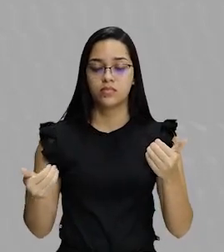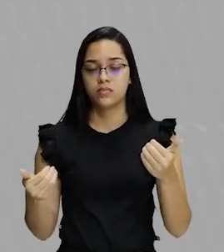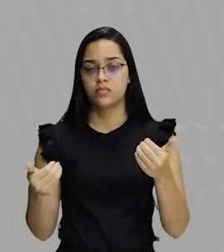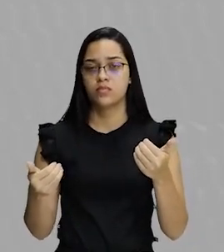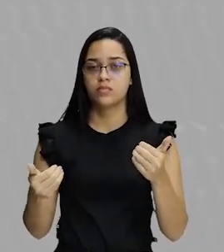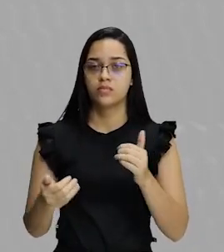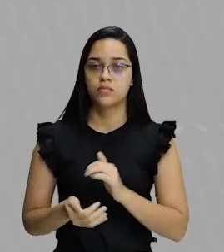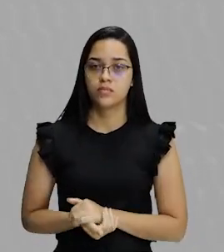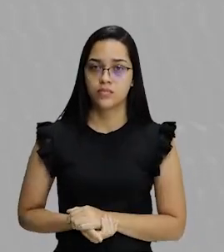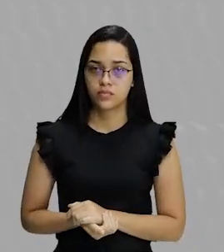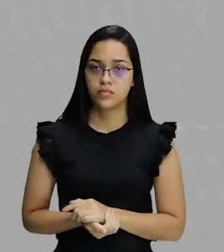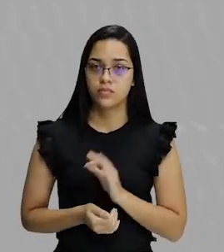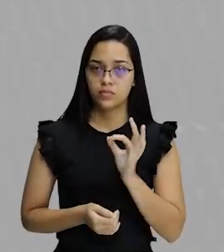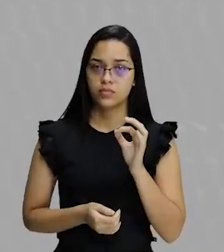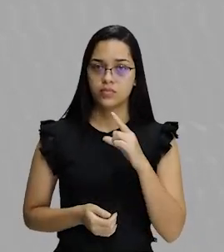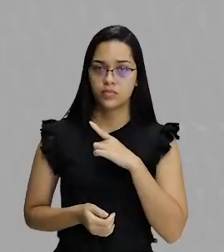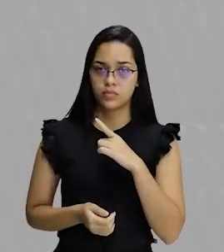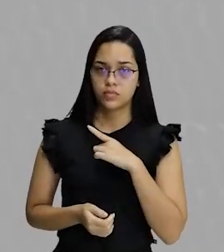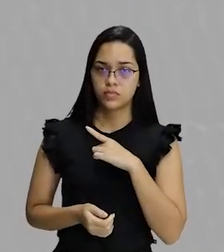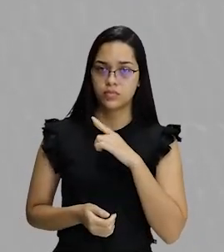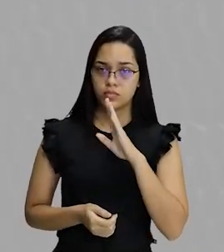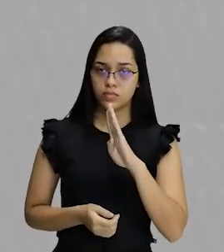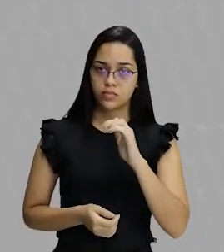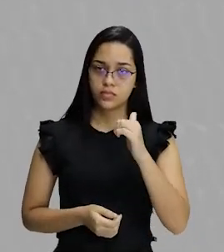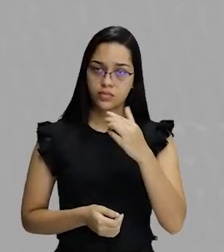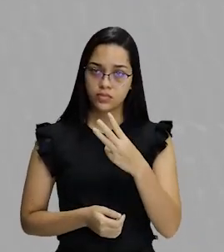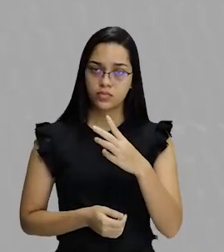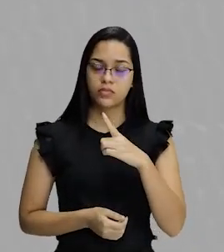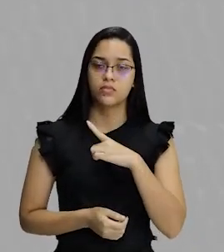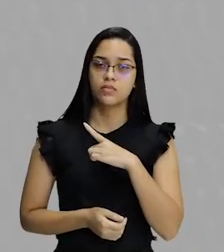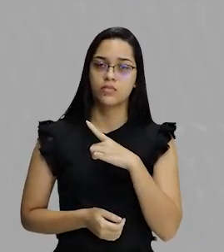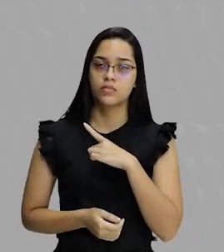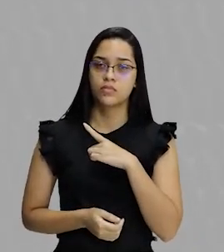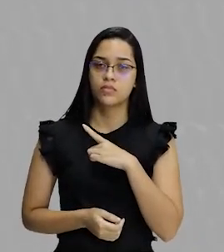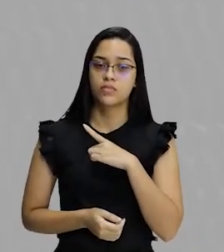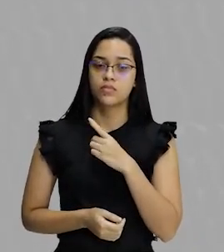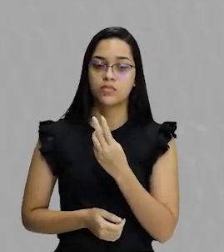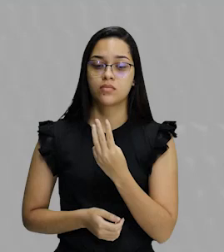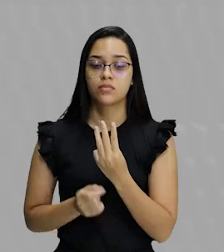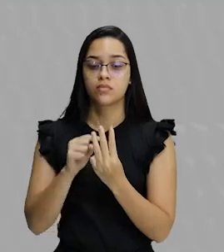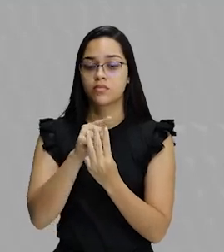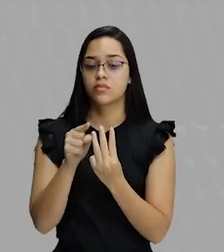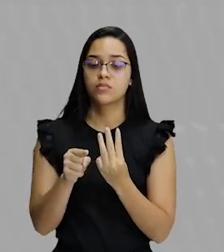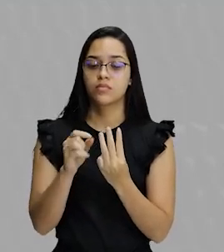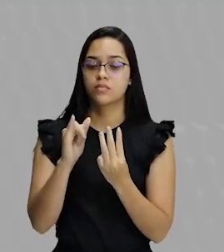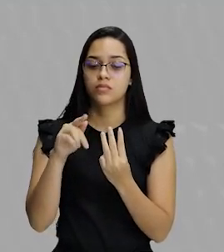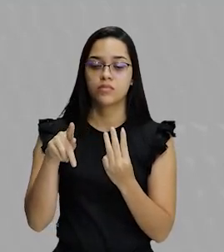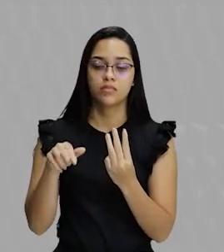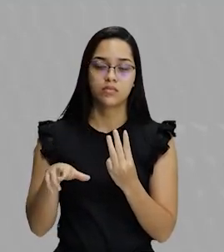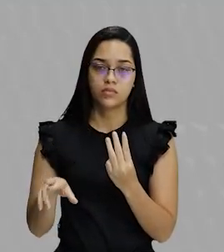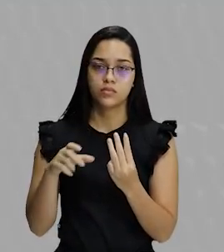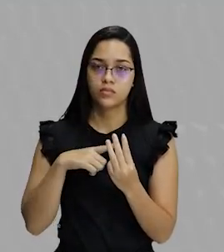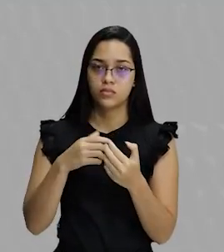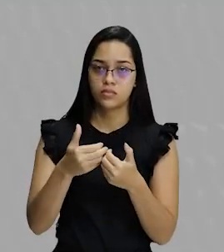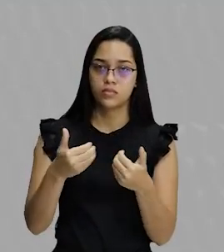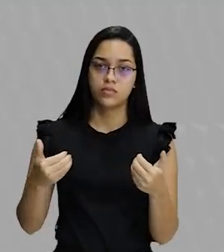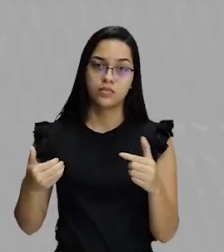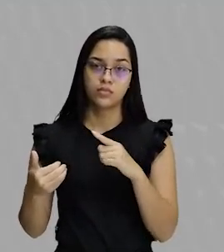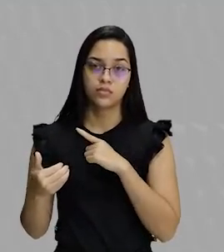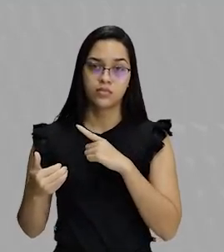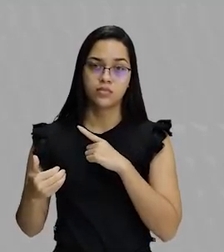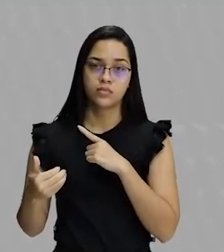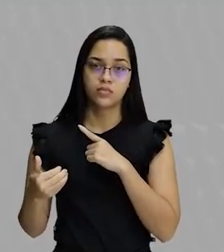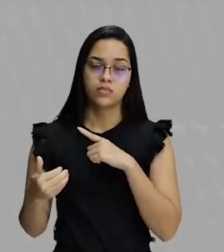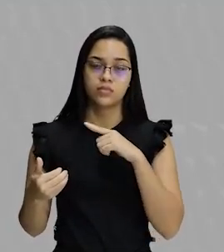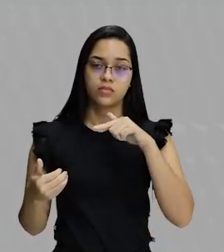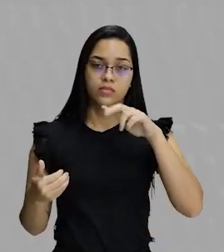meio. Tá? Então, esse B13 é a bissetriz dos quadrantes ímpares. É uma reta que divide aqui